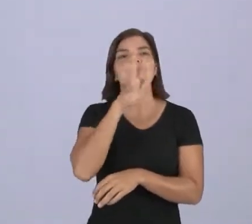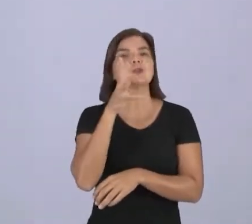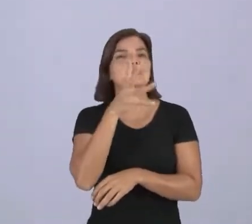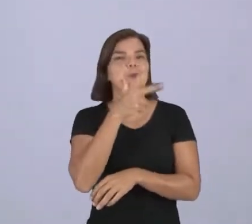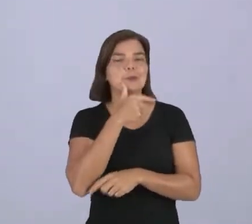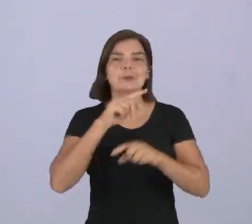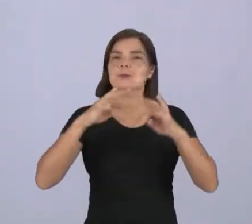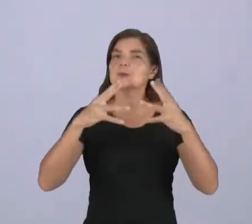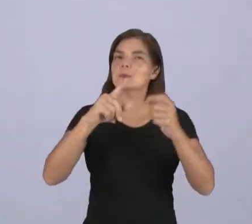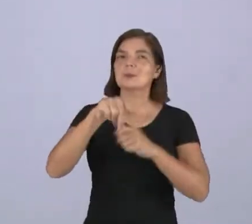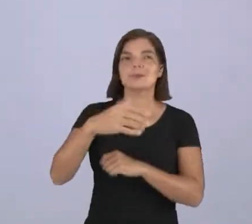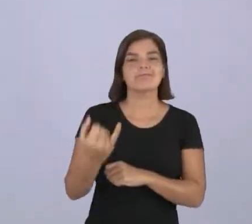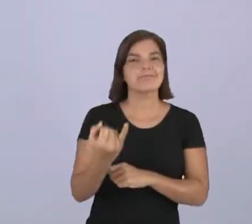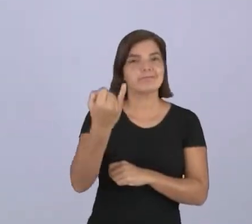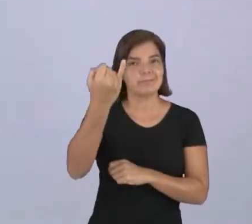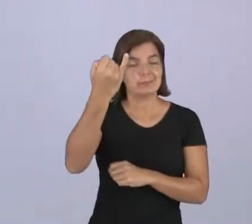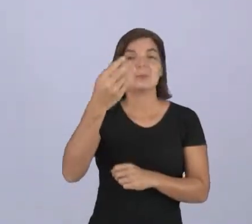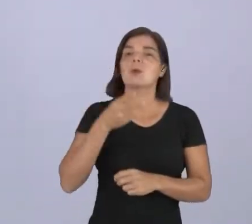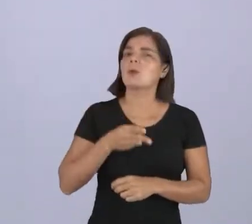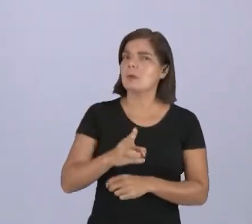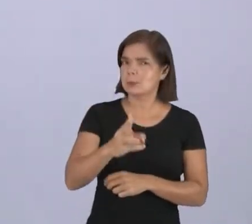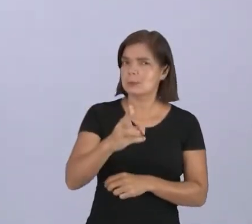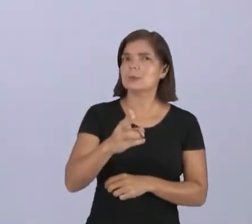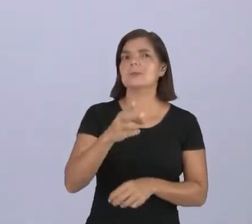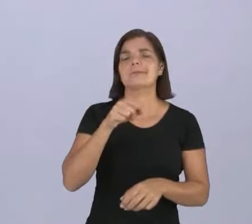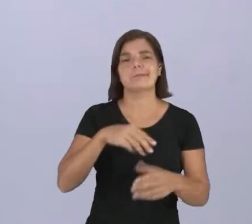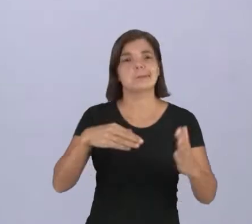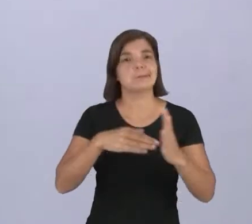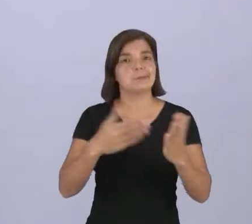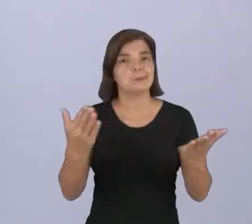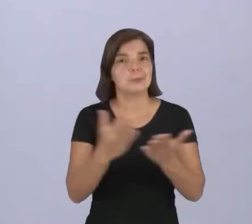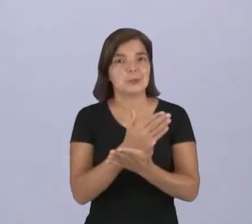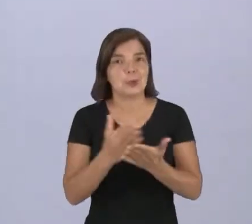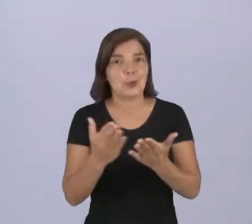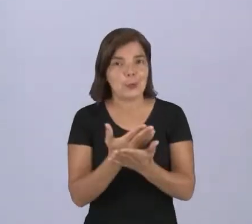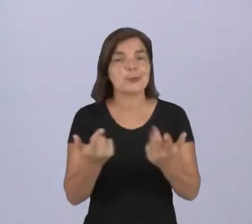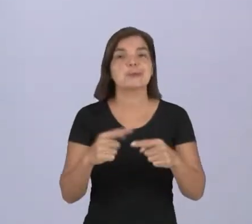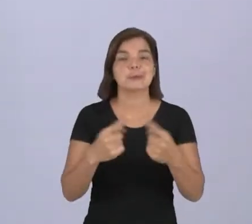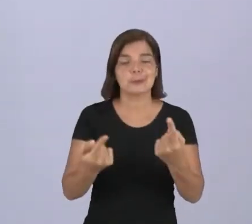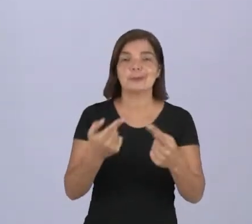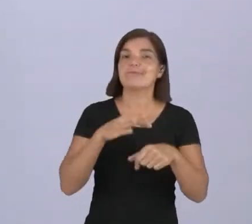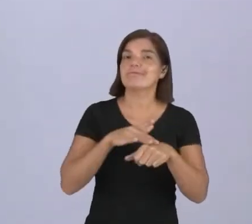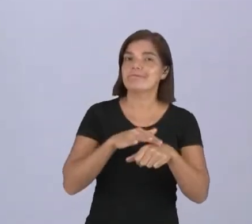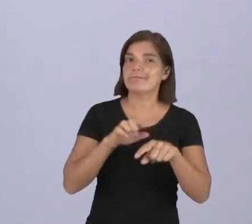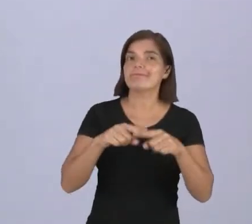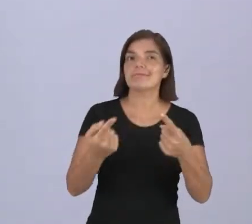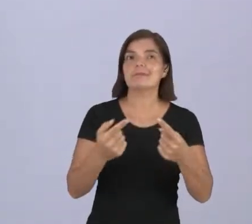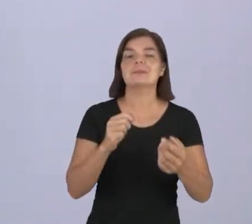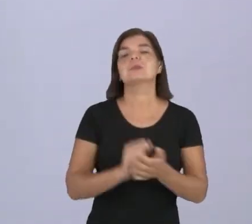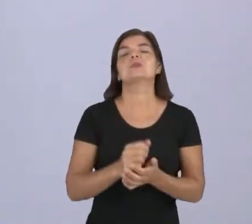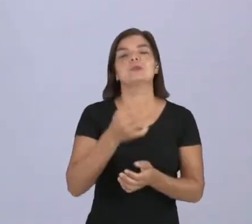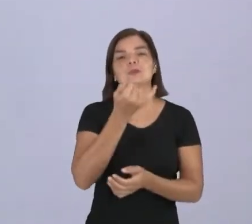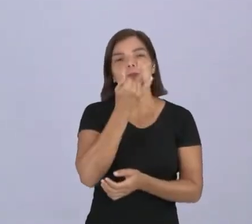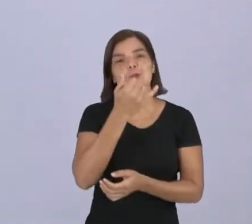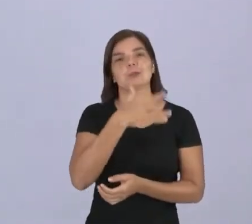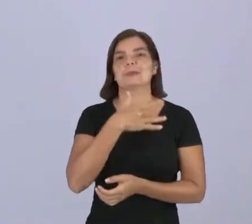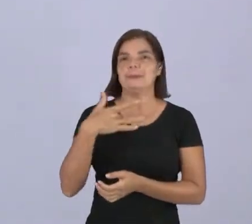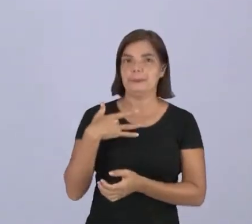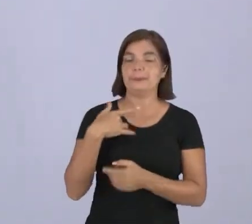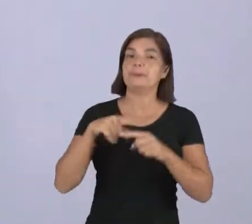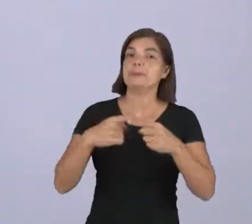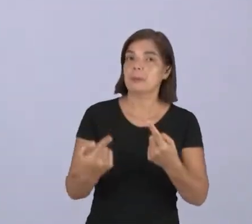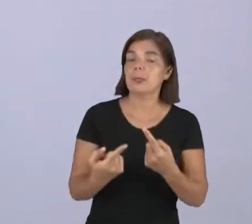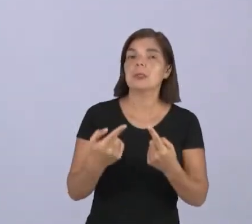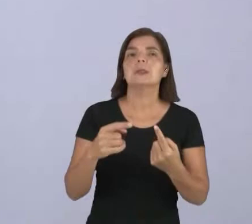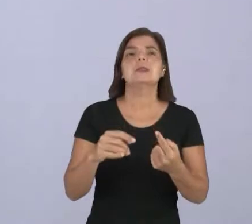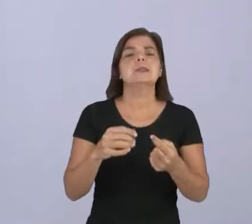eles foram importantes e continuam sendo importantes, né, para manter até mesmo alguns aspectos da nossa doença, da nossa saúde, aliás. E